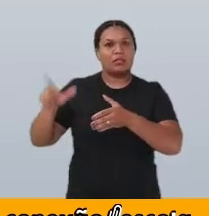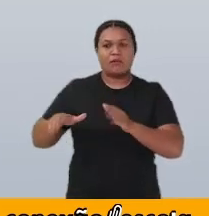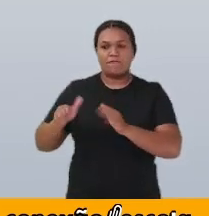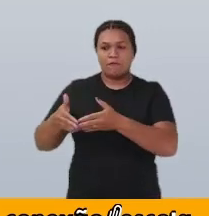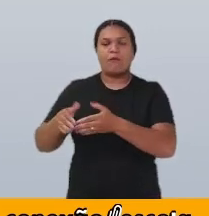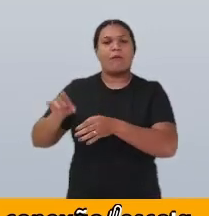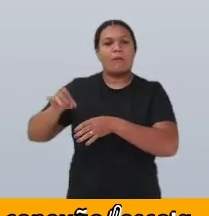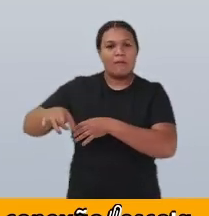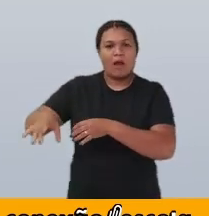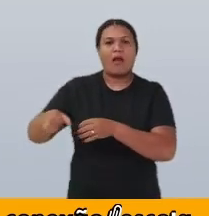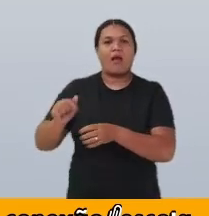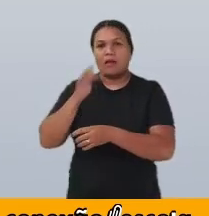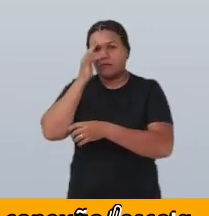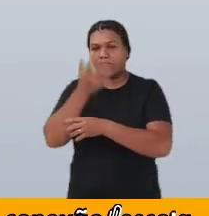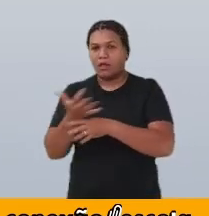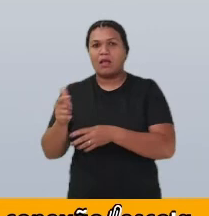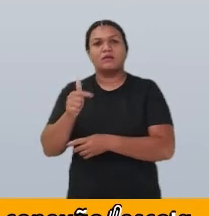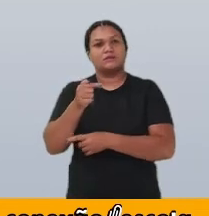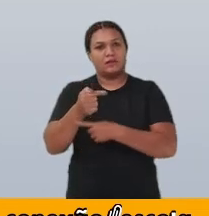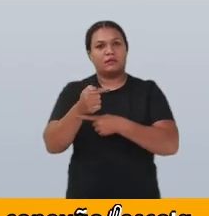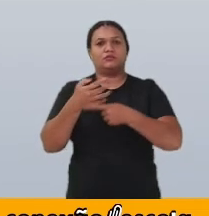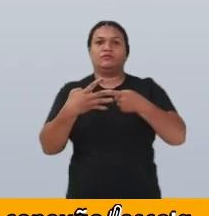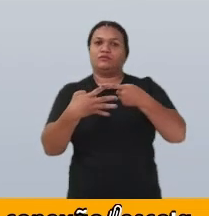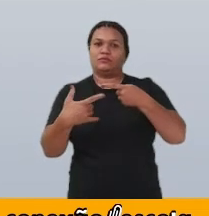é 7/24.